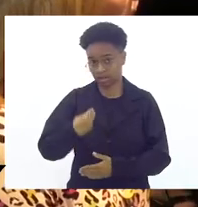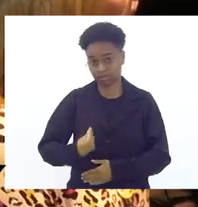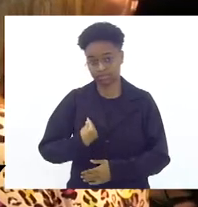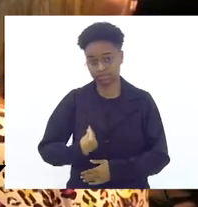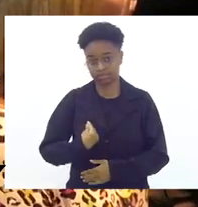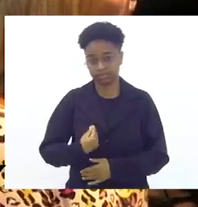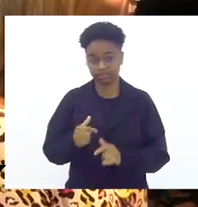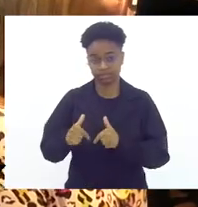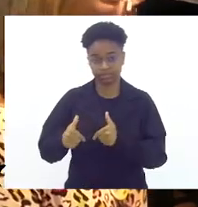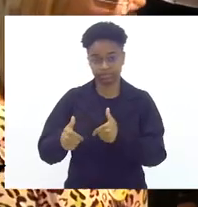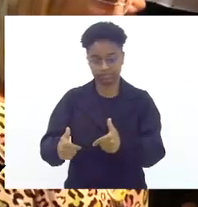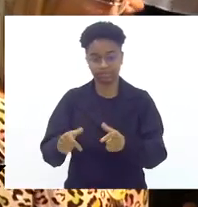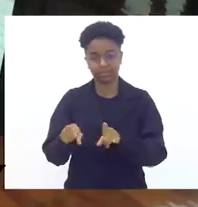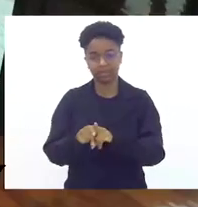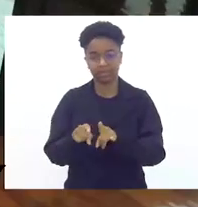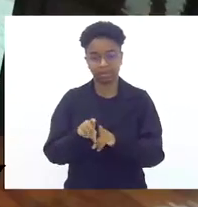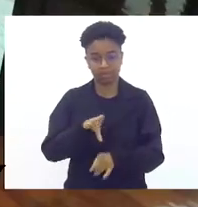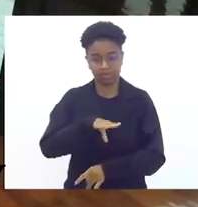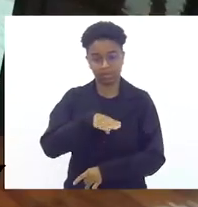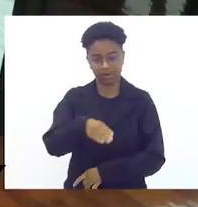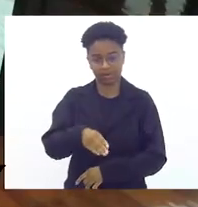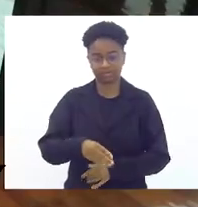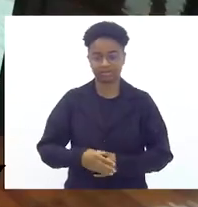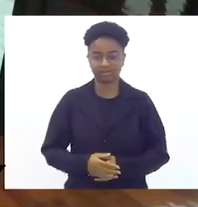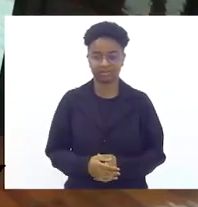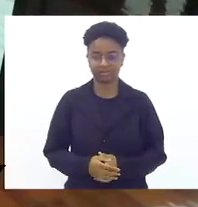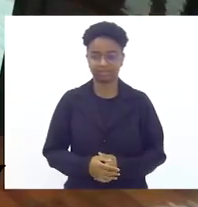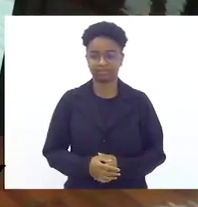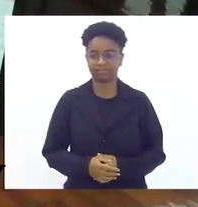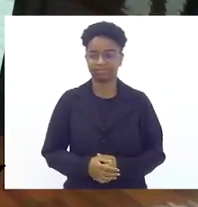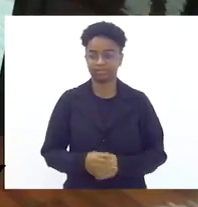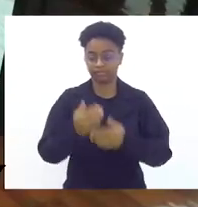pela sua atividade e pela sua coragem também